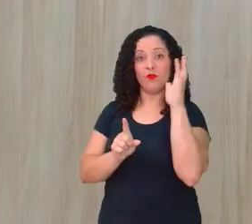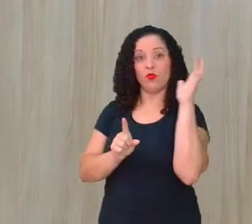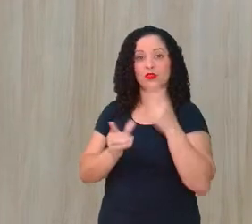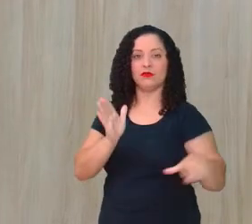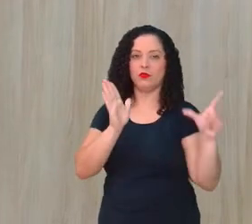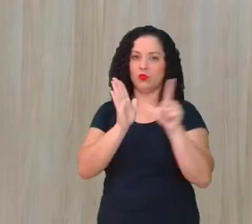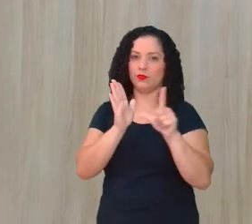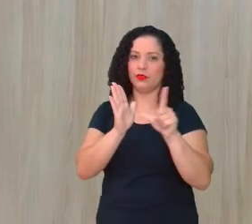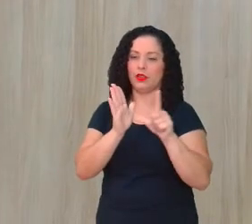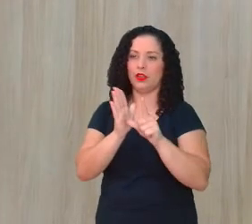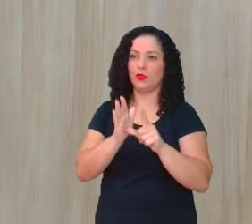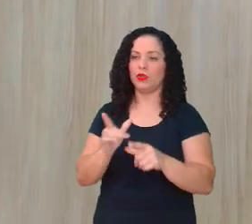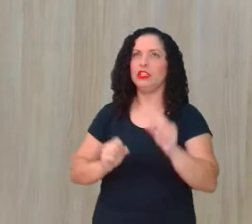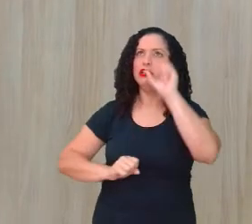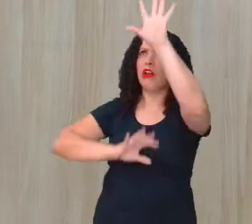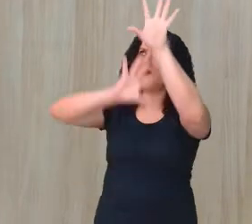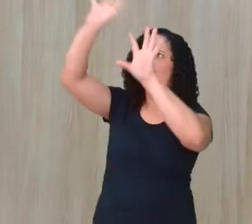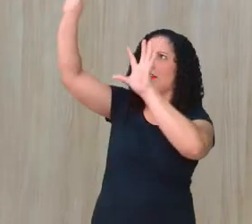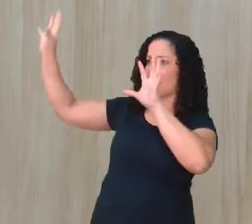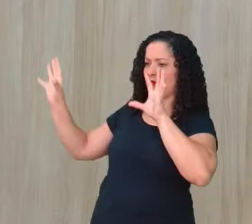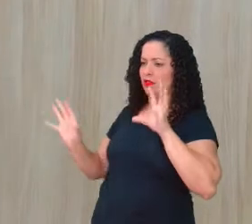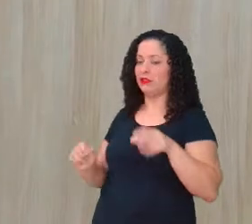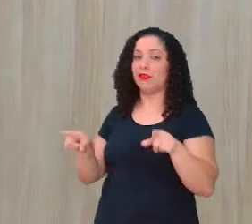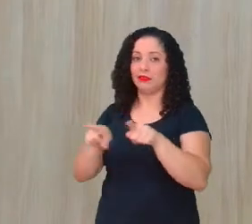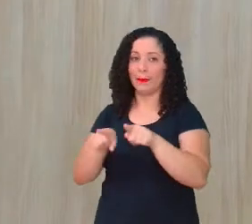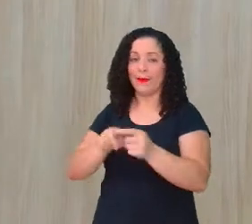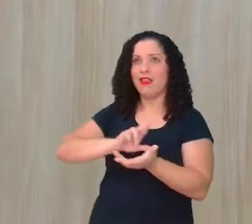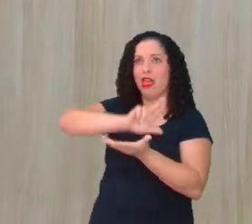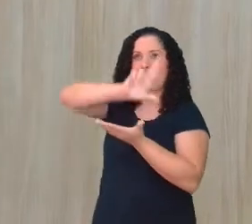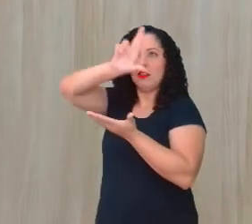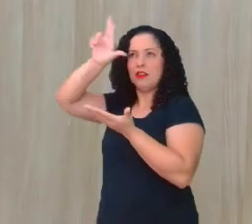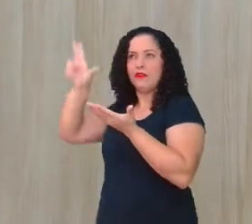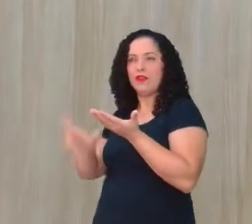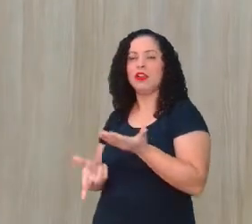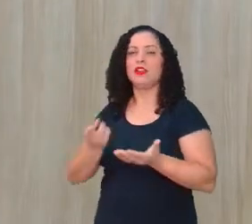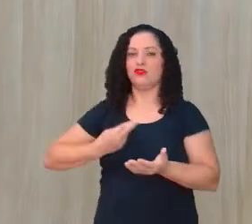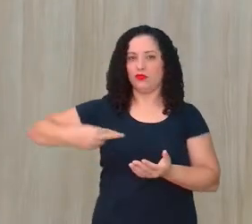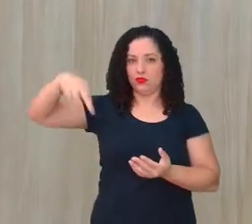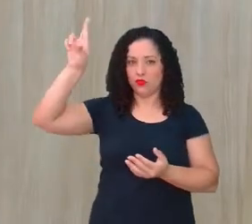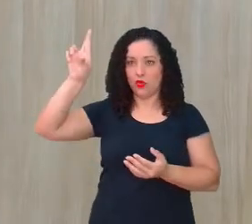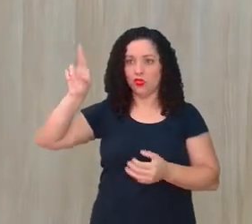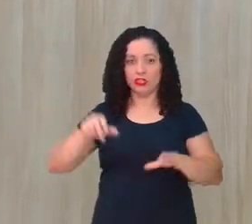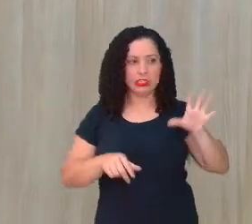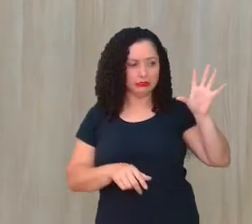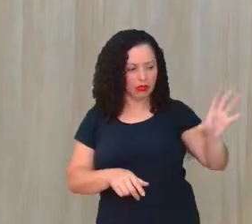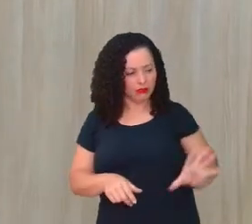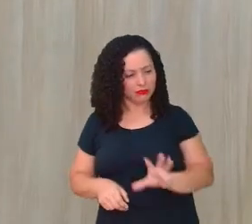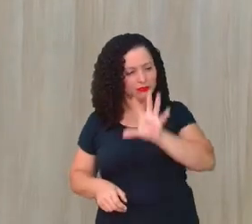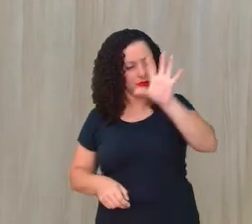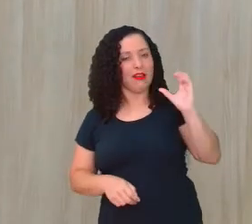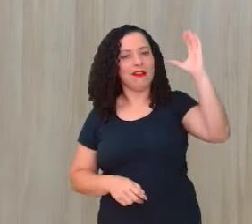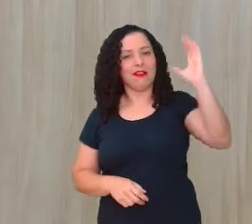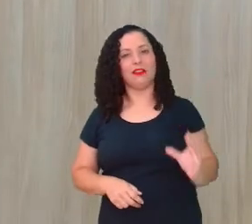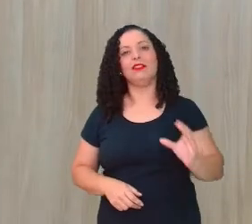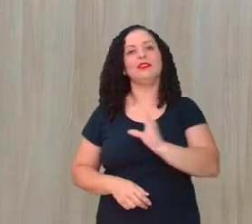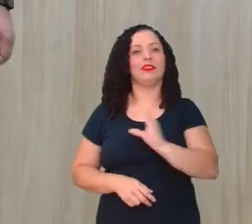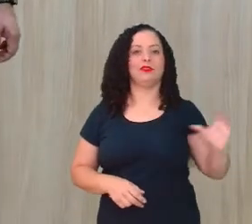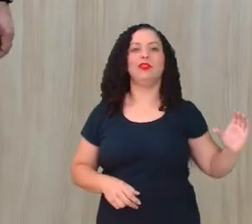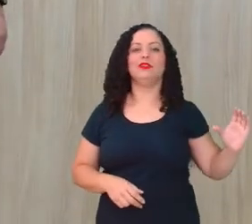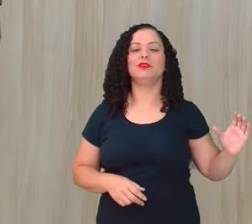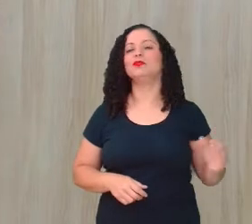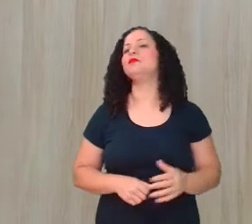religiões, certo? E a gente tem o restante aqui como dominação católica, ok? Então, vejam,